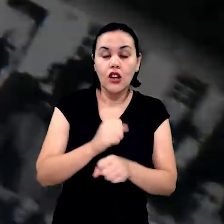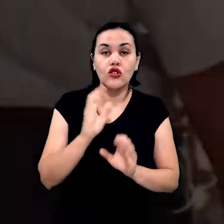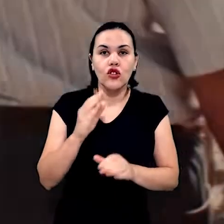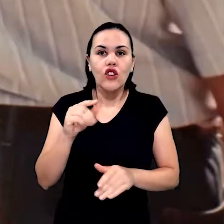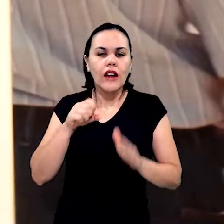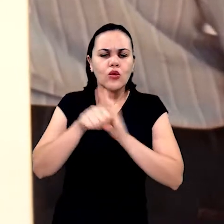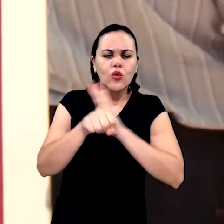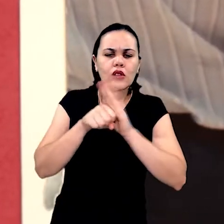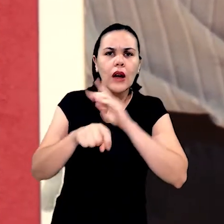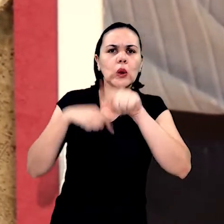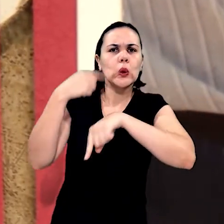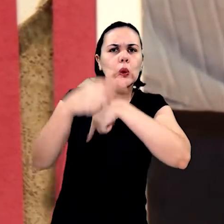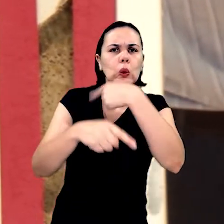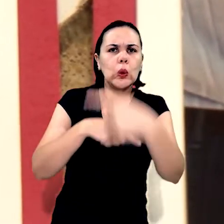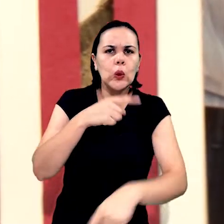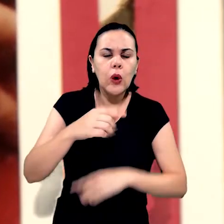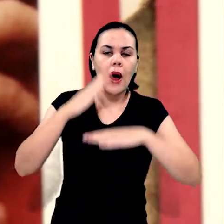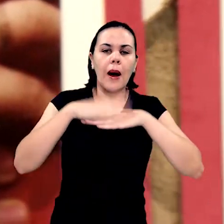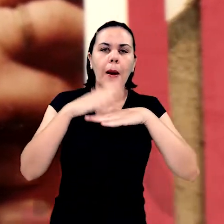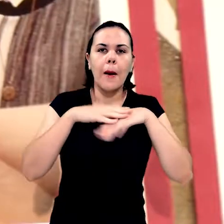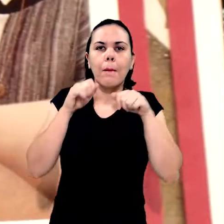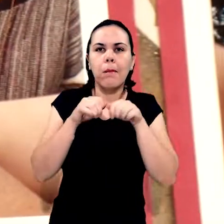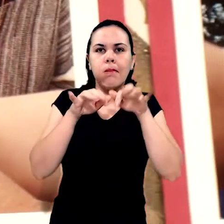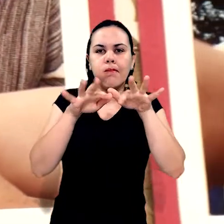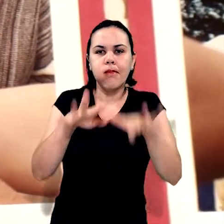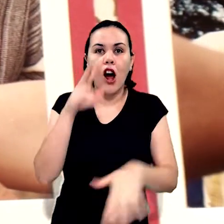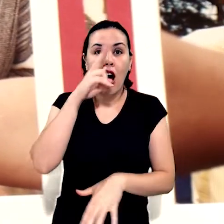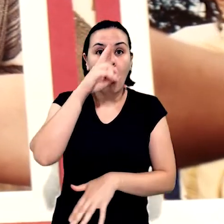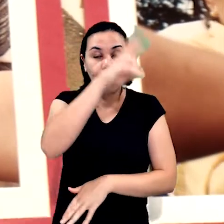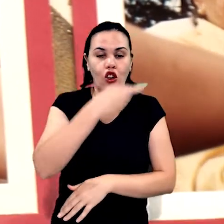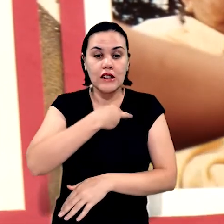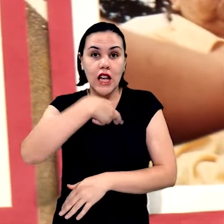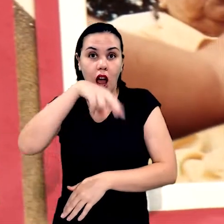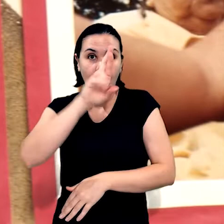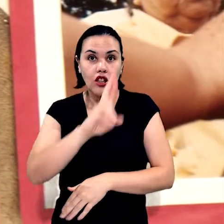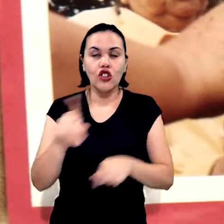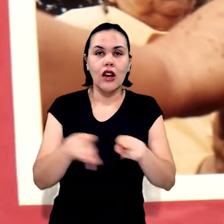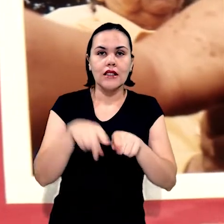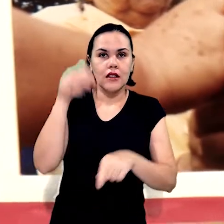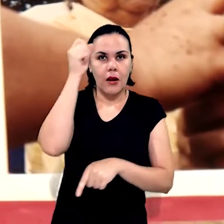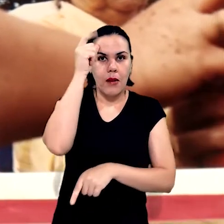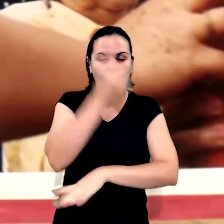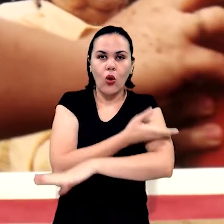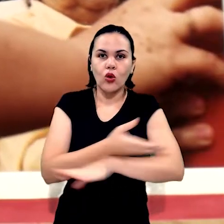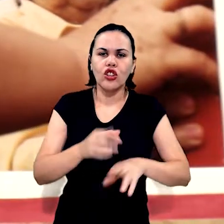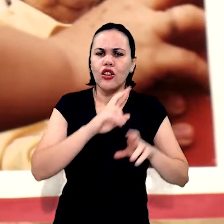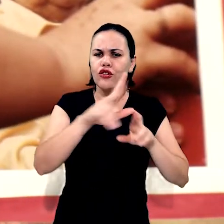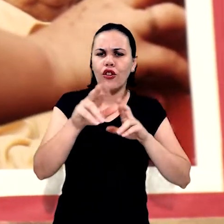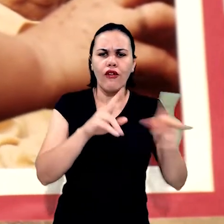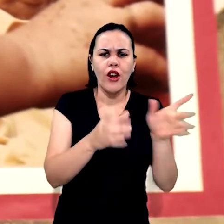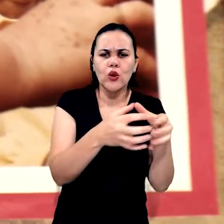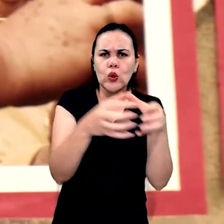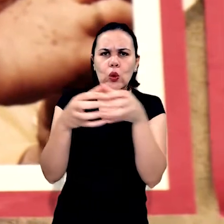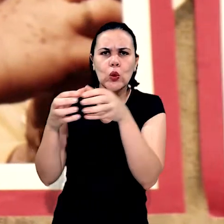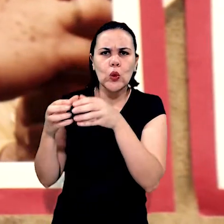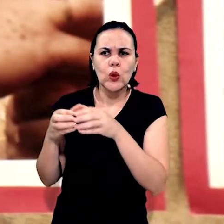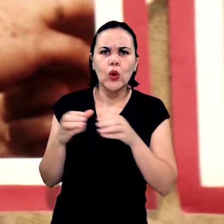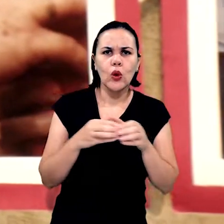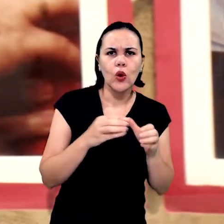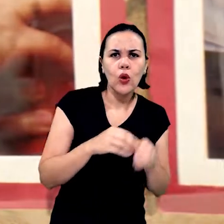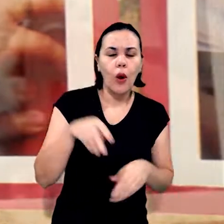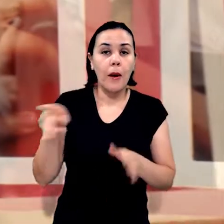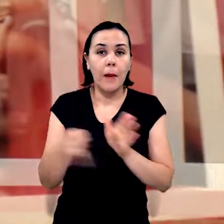Nos séculos que sucederam sua criação, sua prática foi disseminada com grande força religiosa e cultural em várias